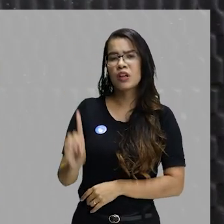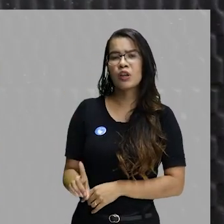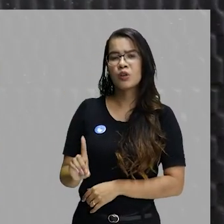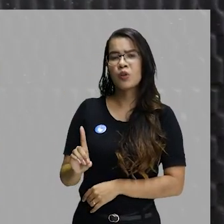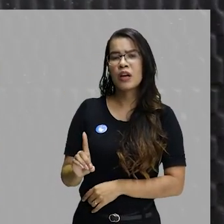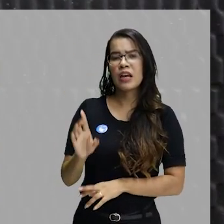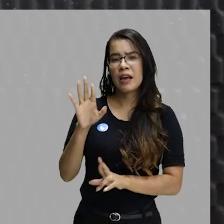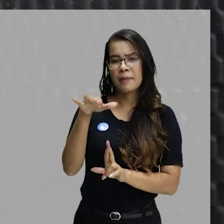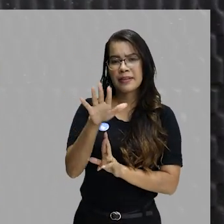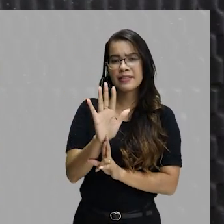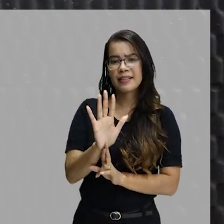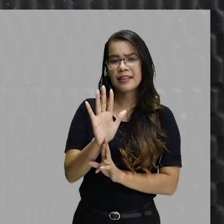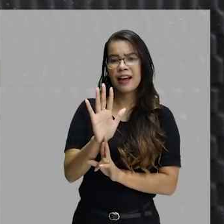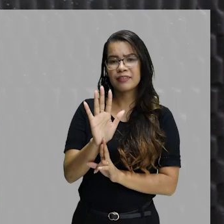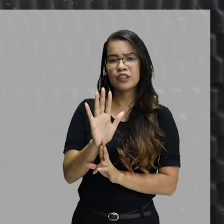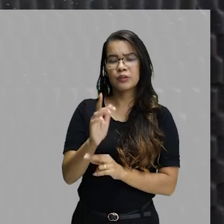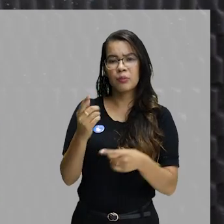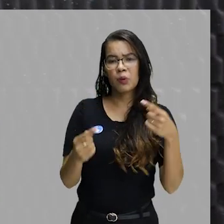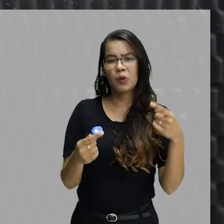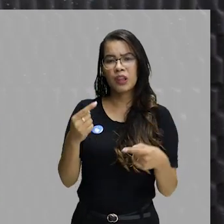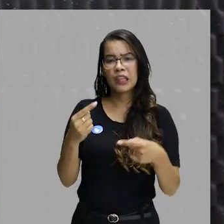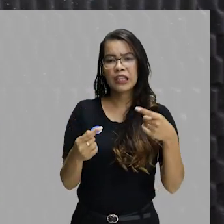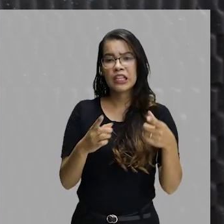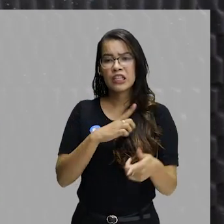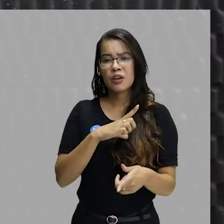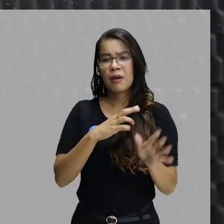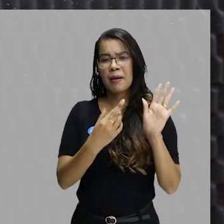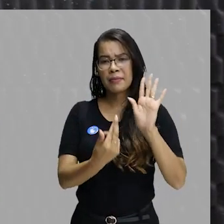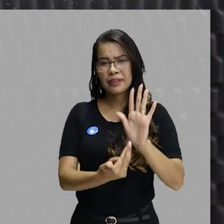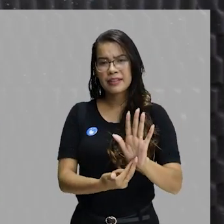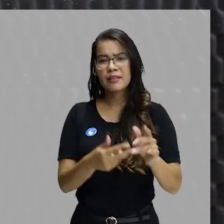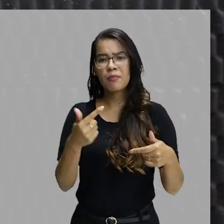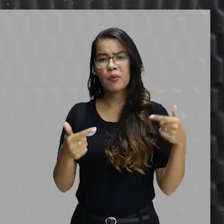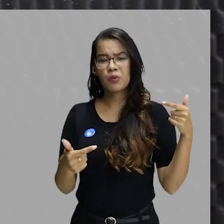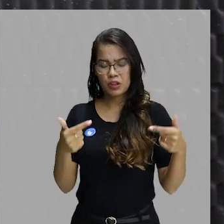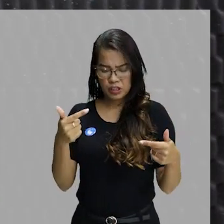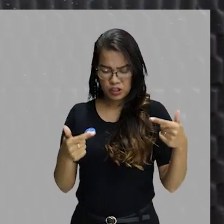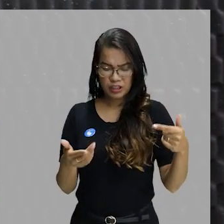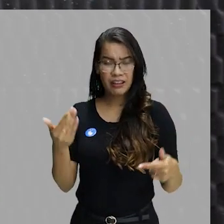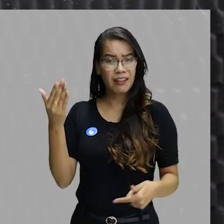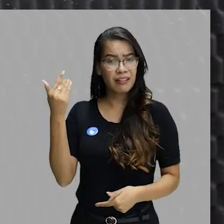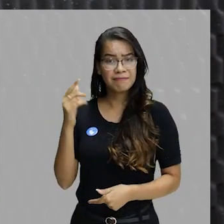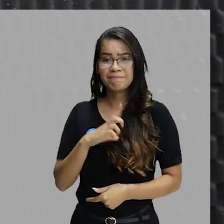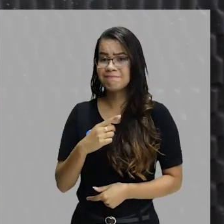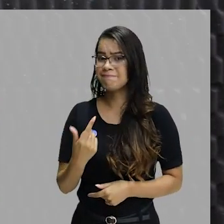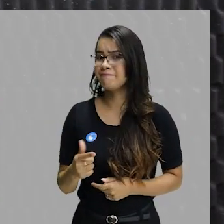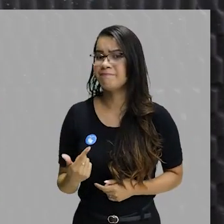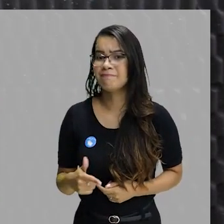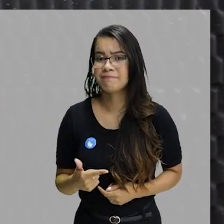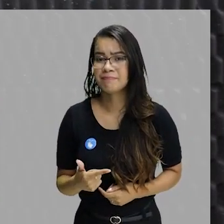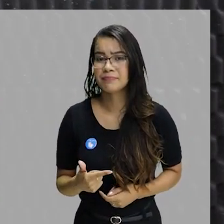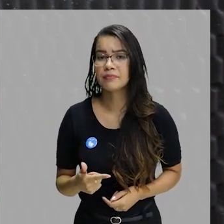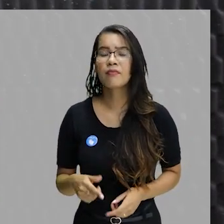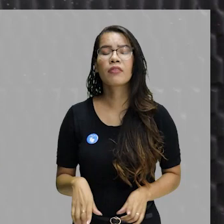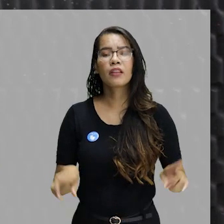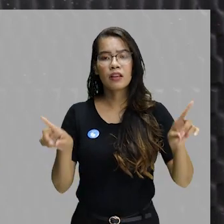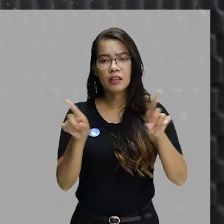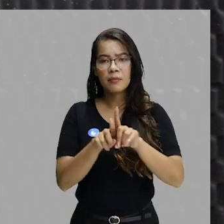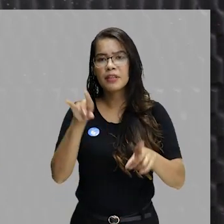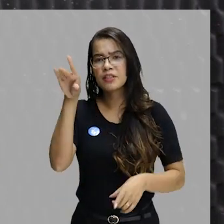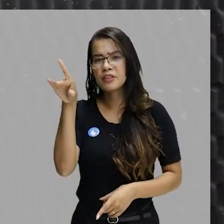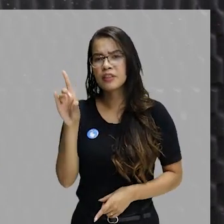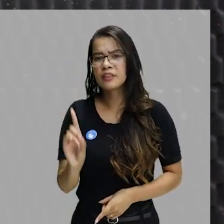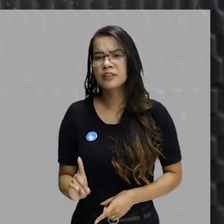política, ter uma representação política que eles não tinham, direitos como adquirir